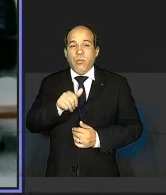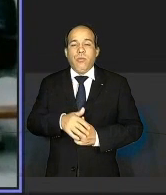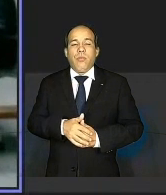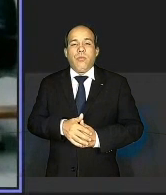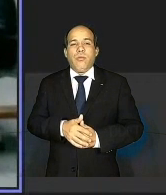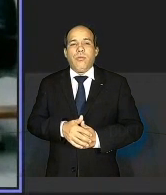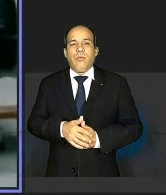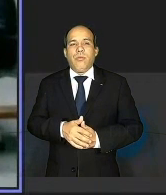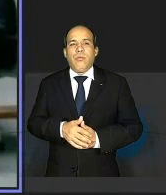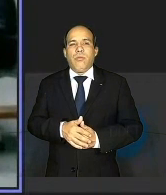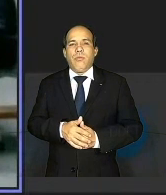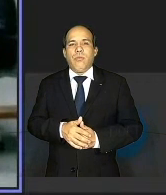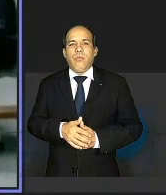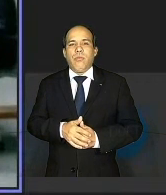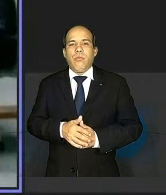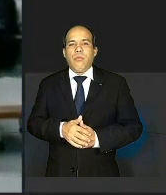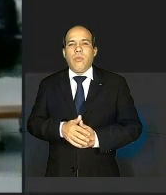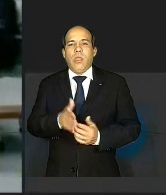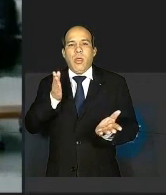Perfeito.